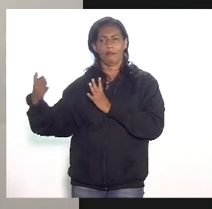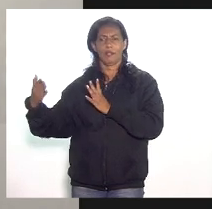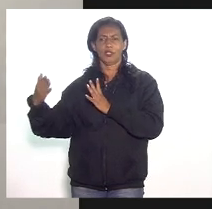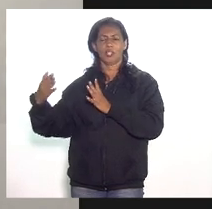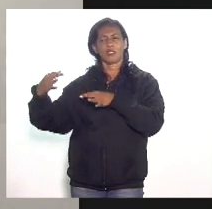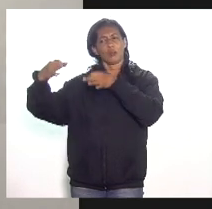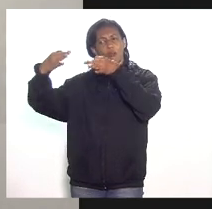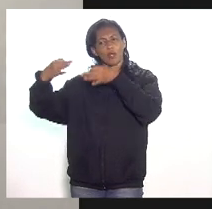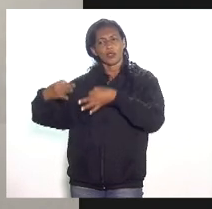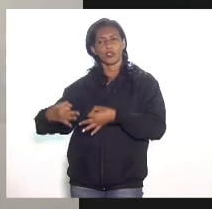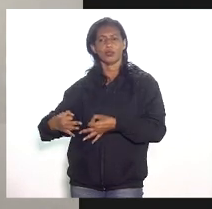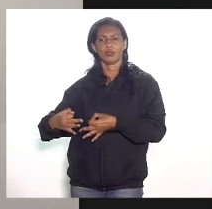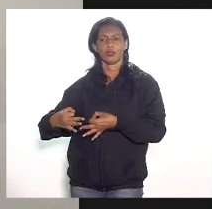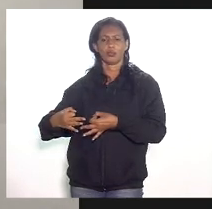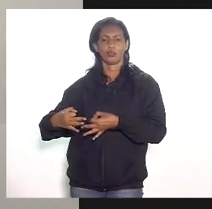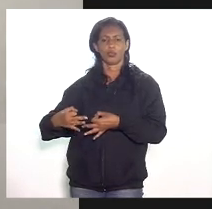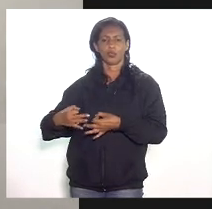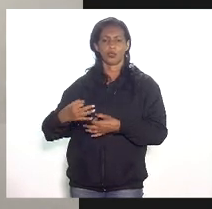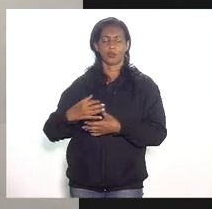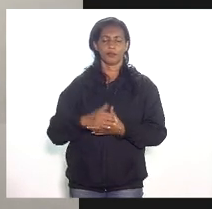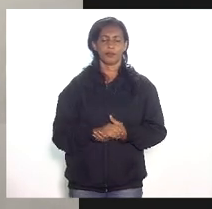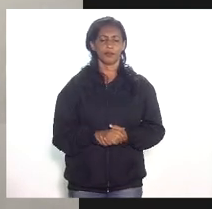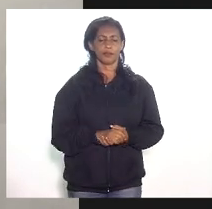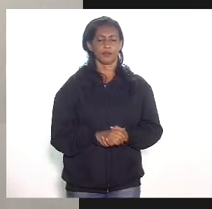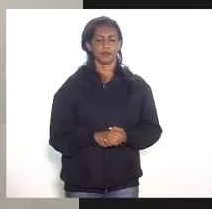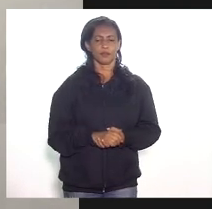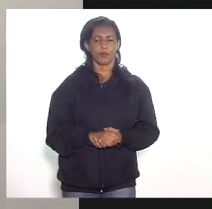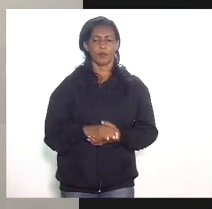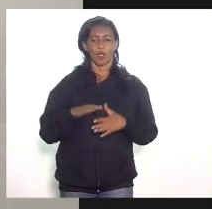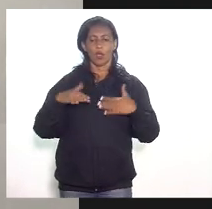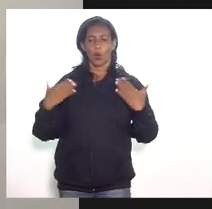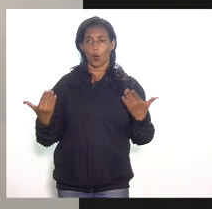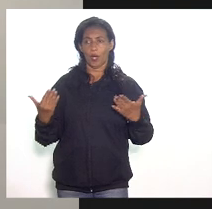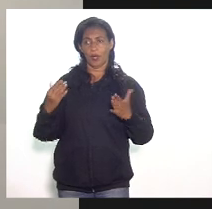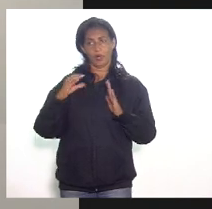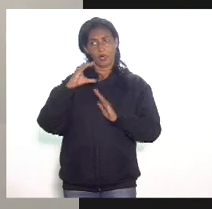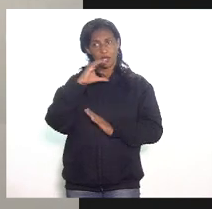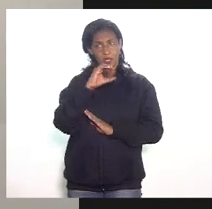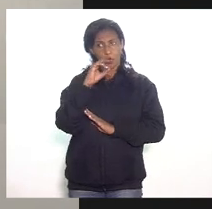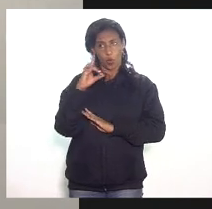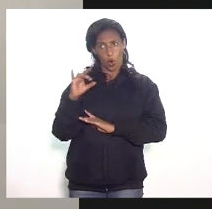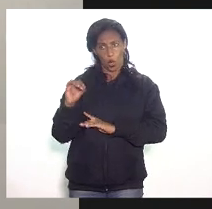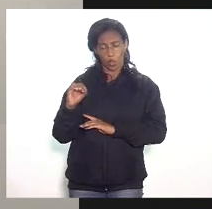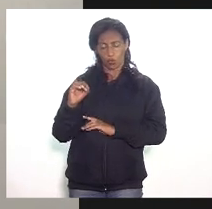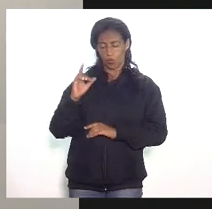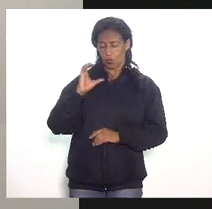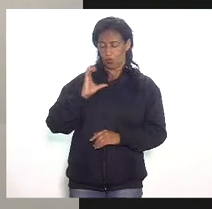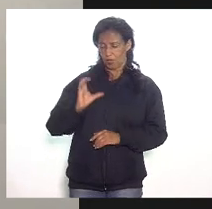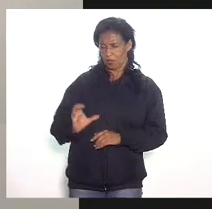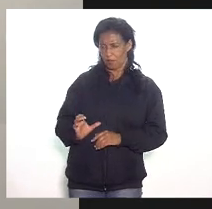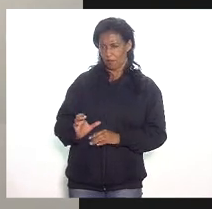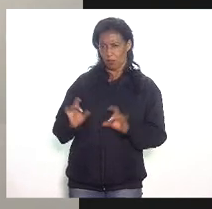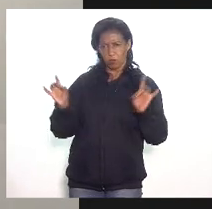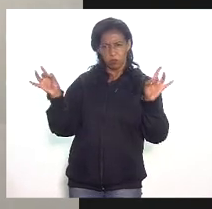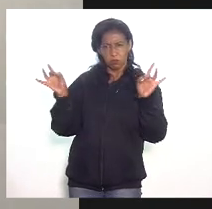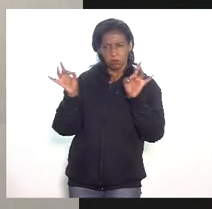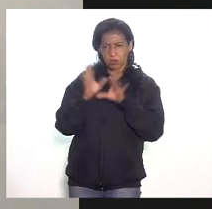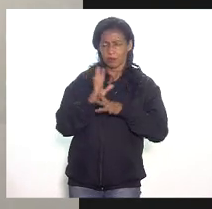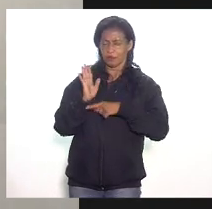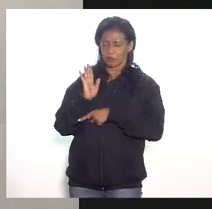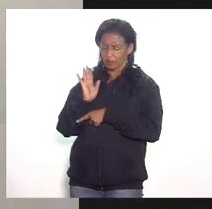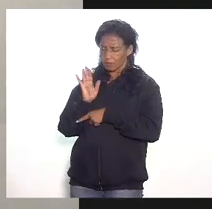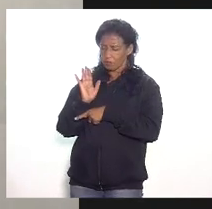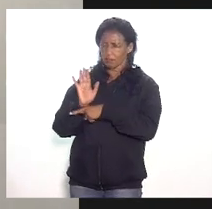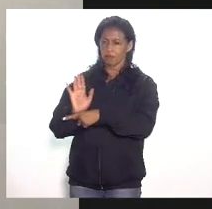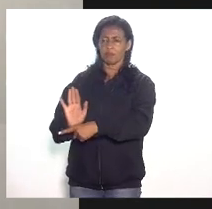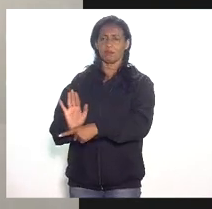justa e célebre. Ora, se o Código de Processo Civil ele coloca à disposição do cidadão